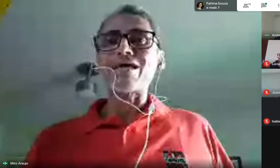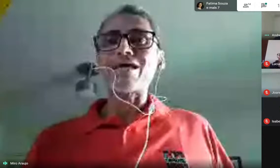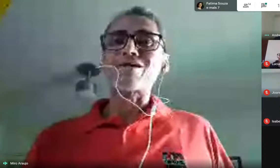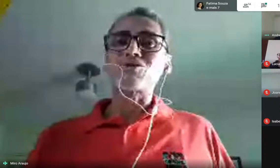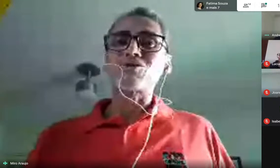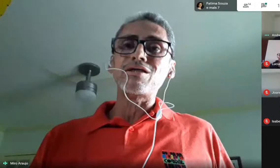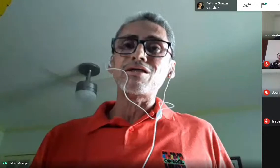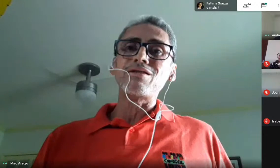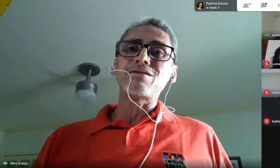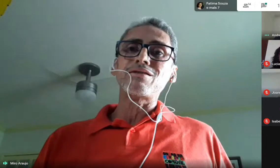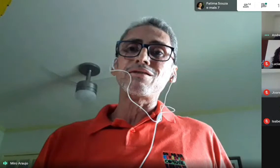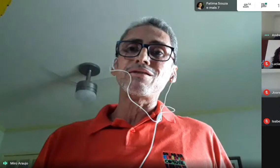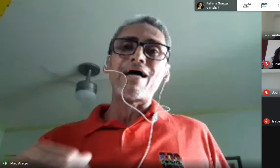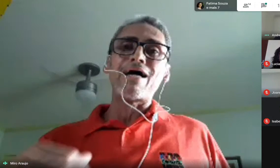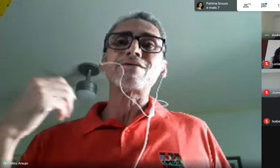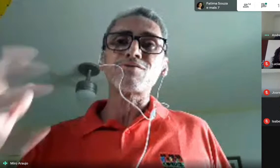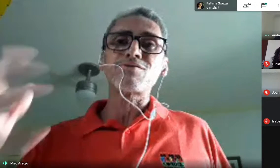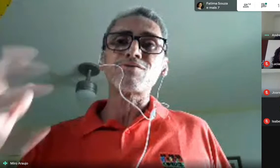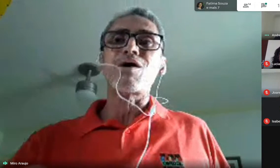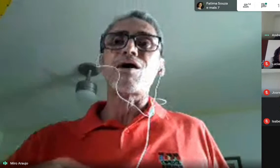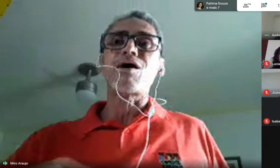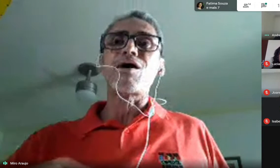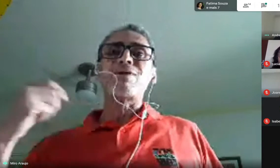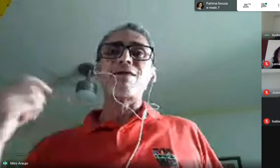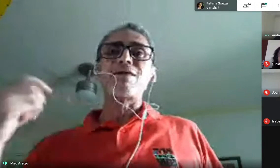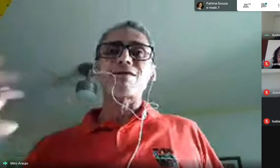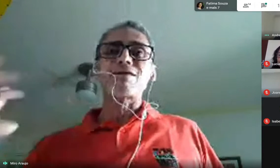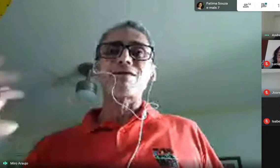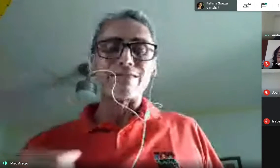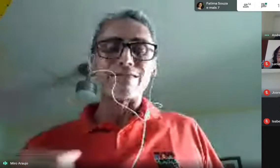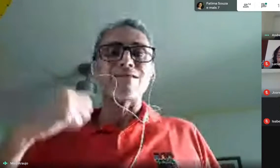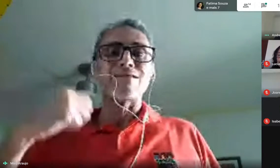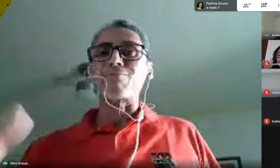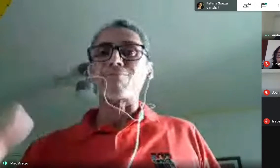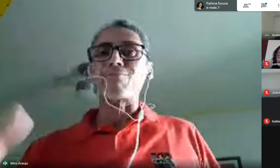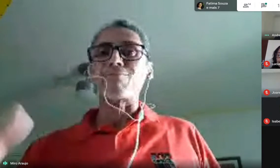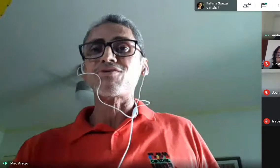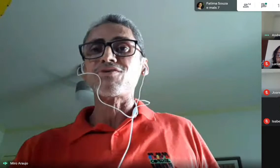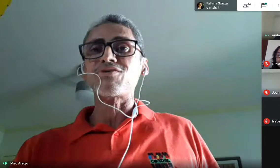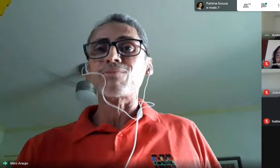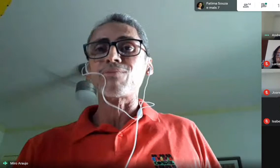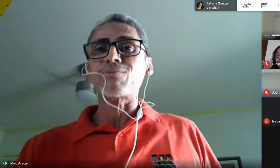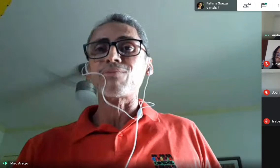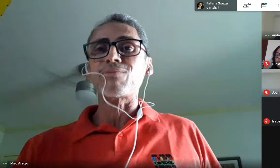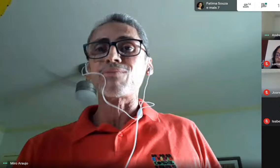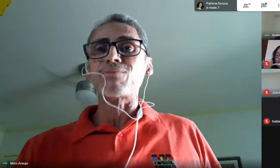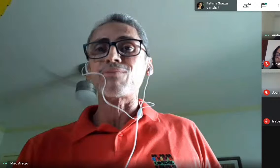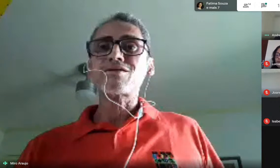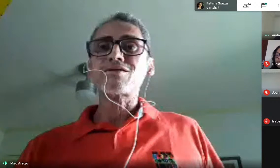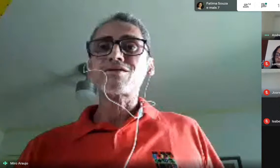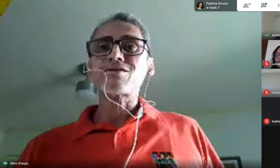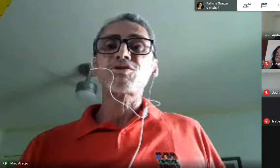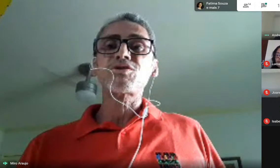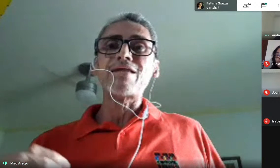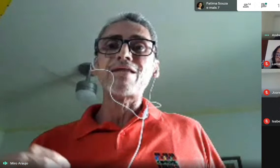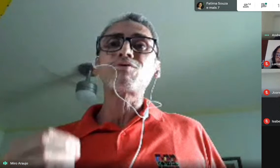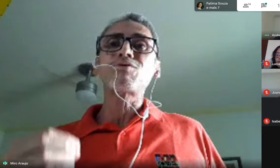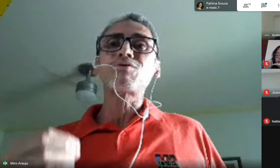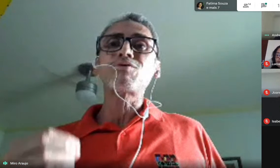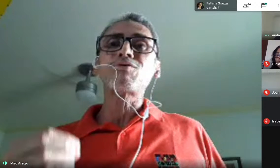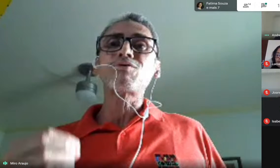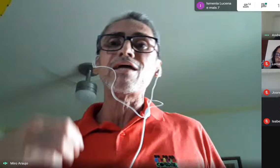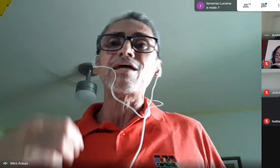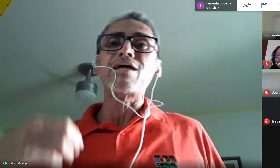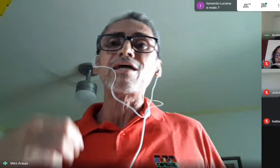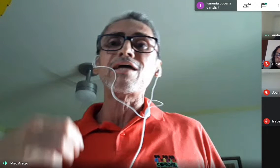essas questões de trabalhar a educação sexual, de trabalhar a sexualidade, de trabalhar o enfrentamento do ponto de vista da educação